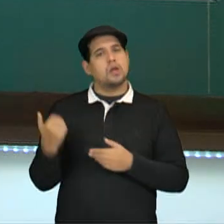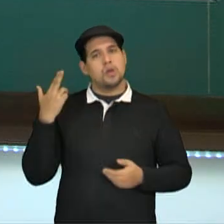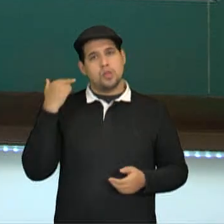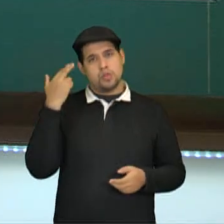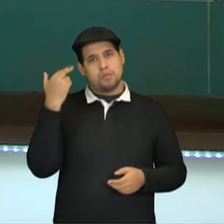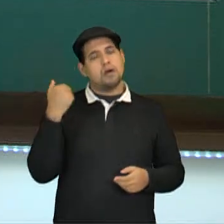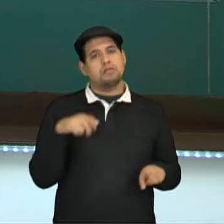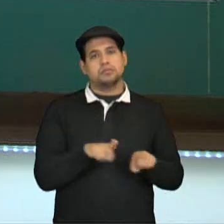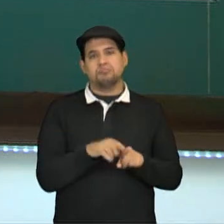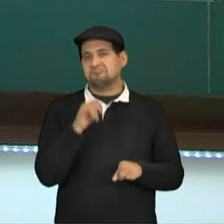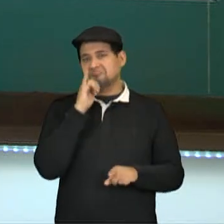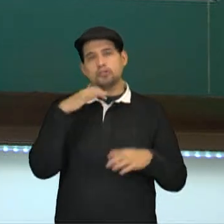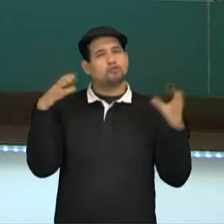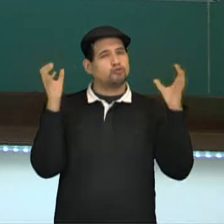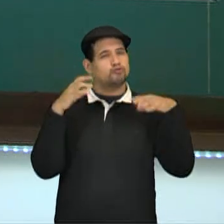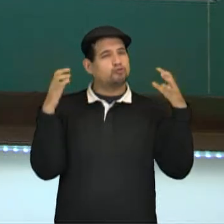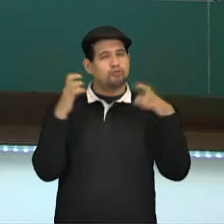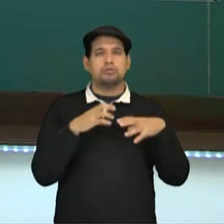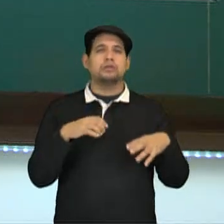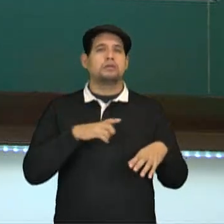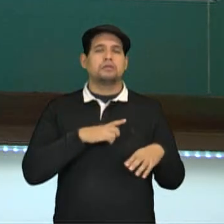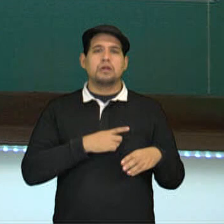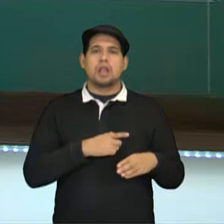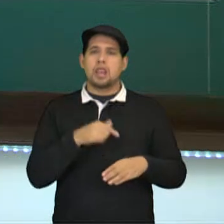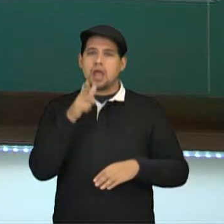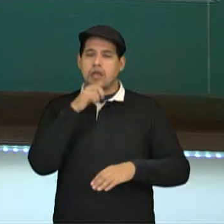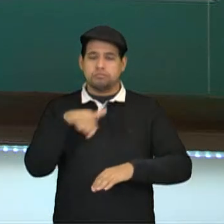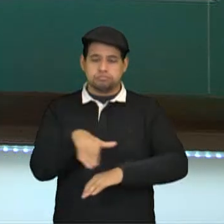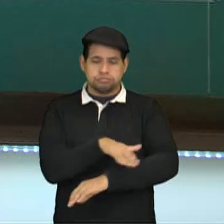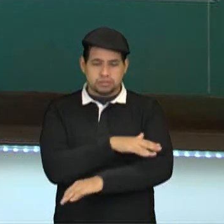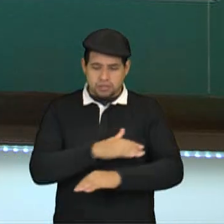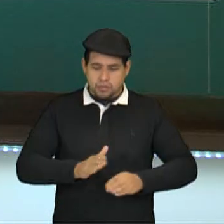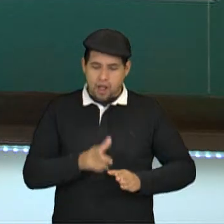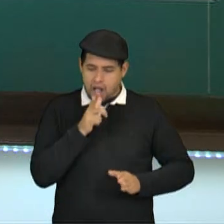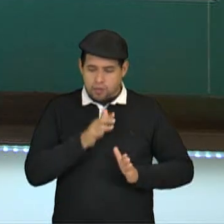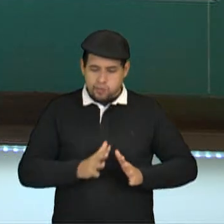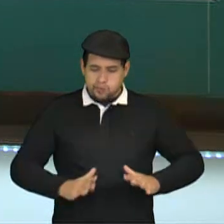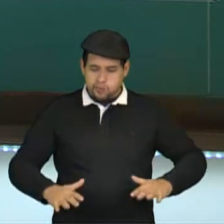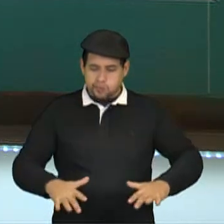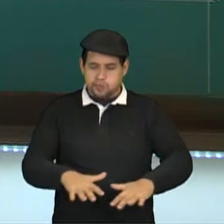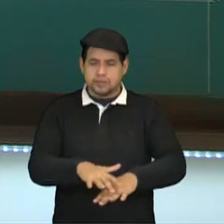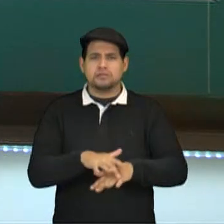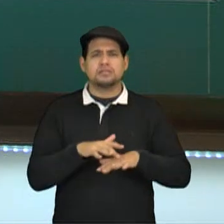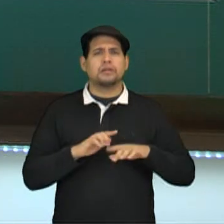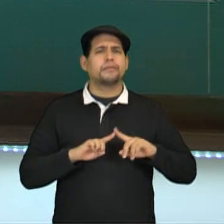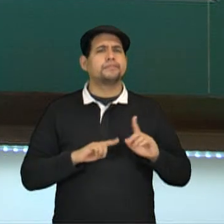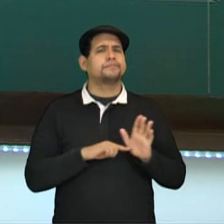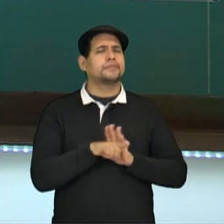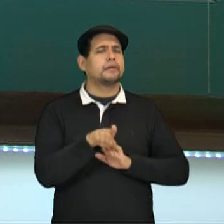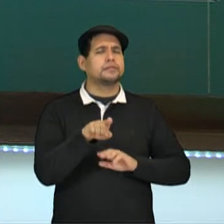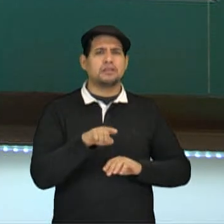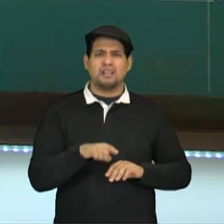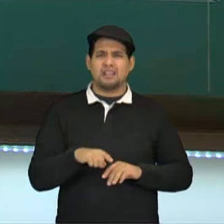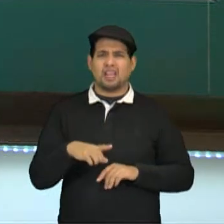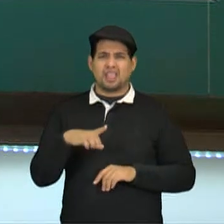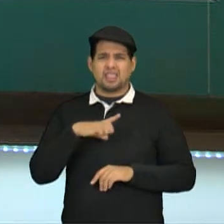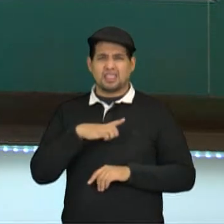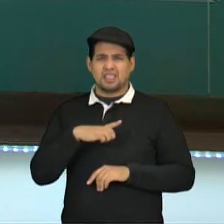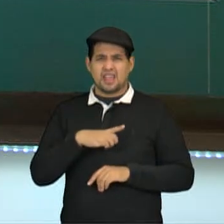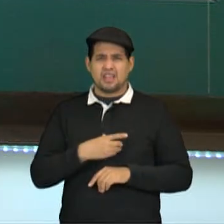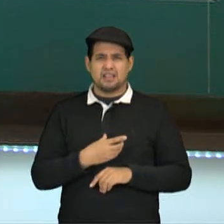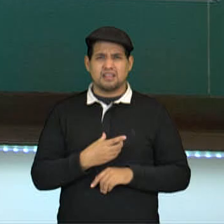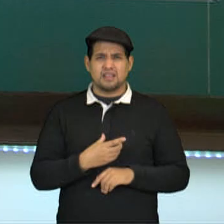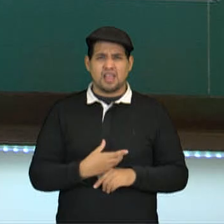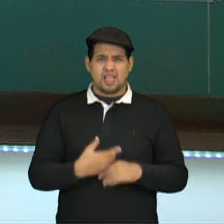né, em períodos de chuvas, né, que a gente encontra essas poças de água. Aí eu pergunto, será que existem